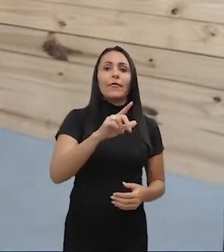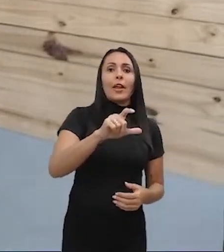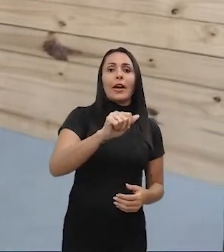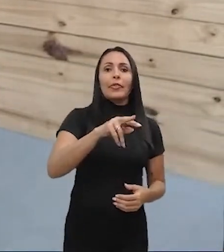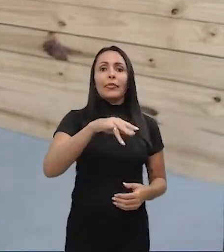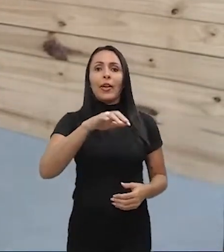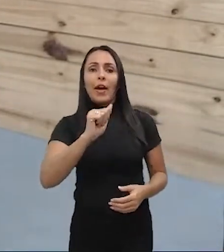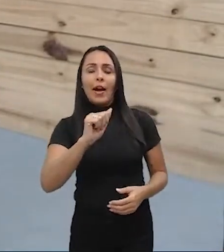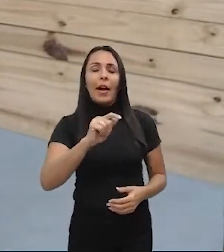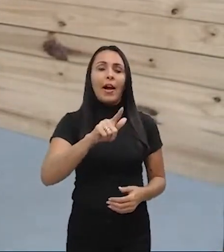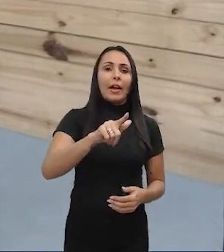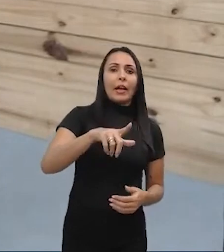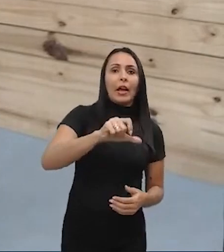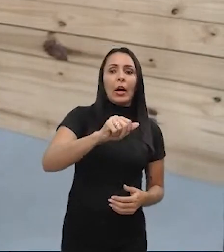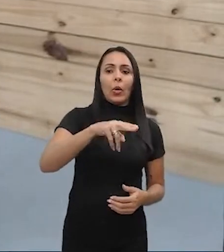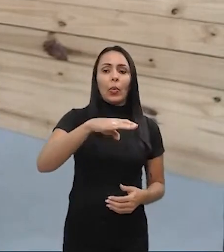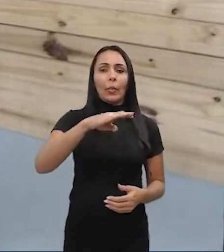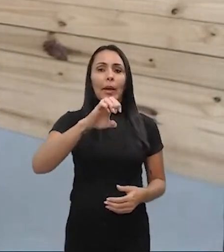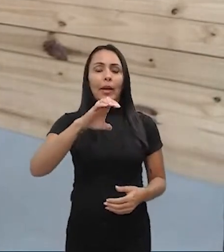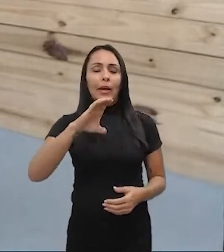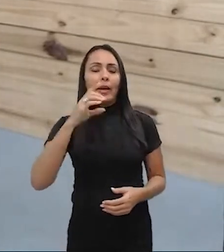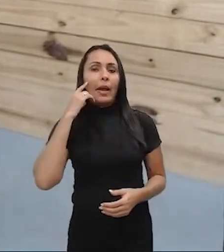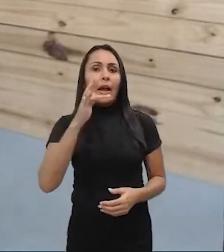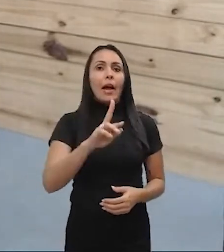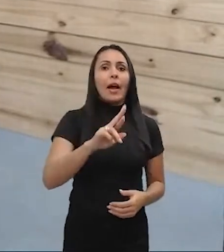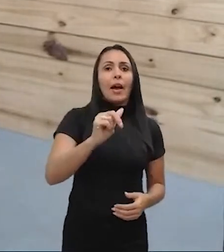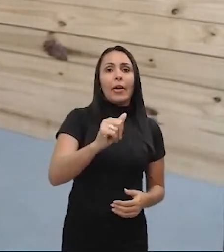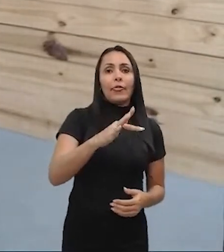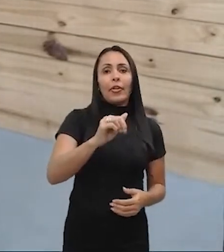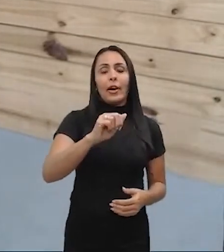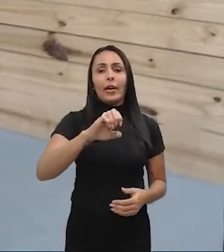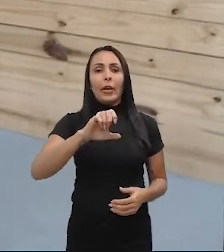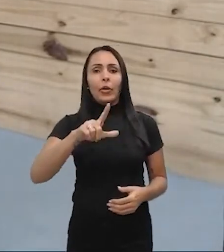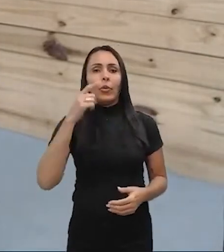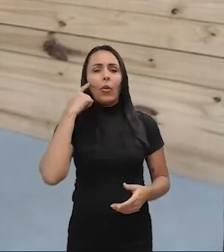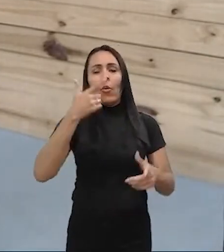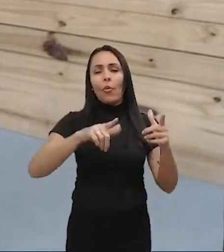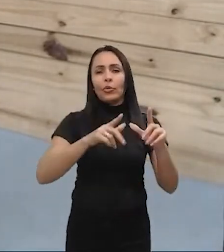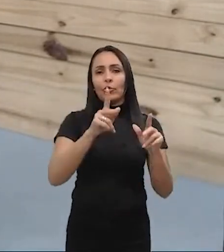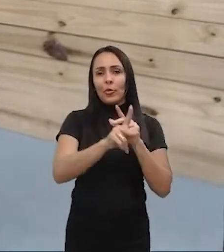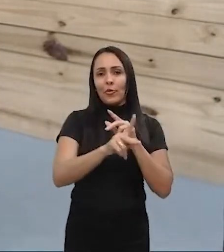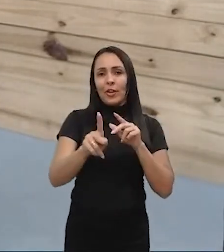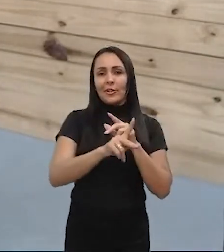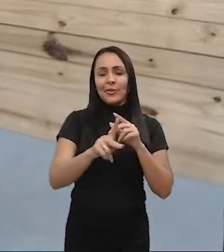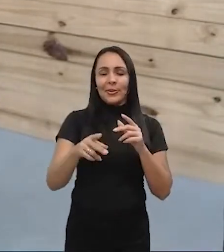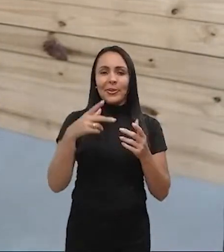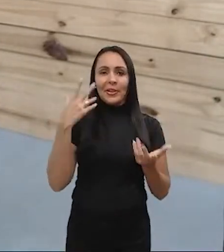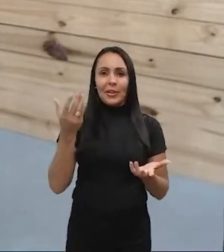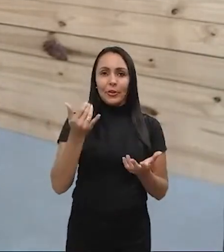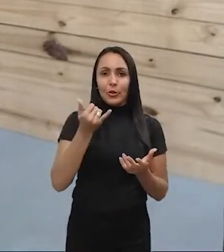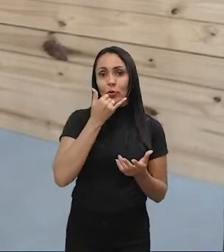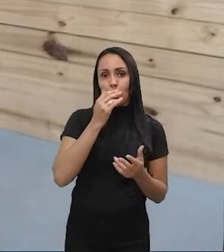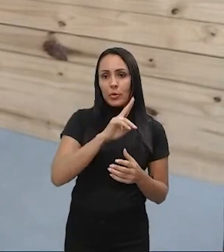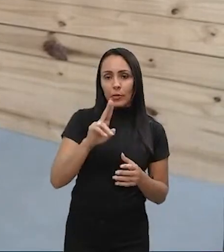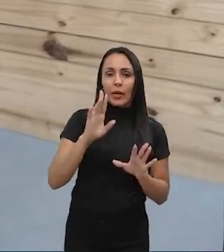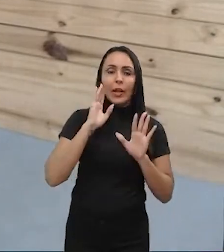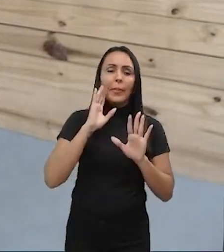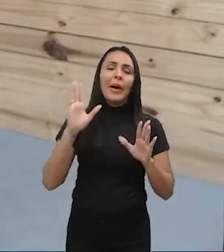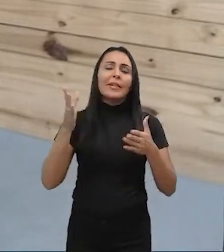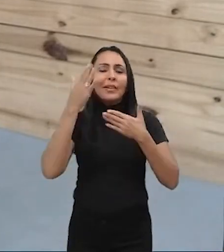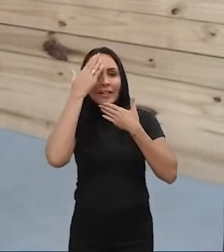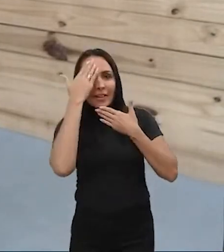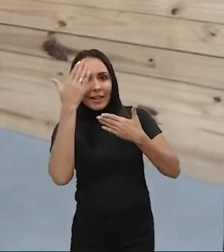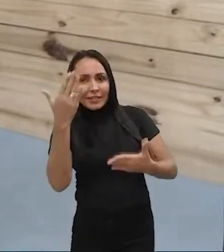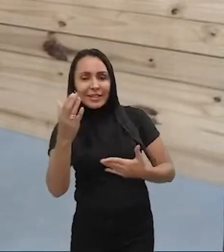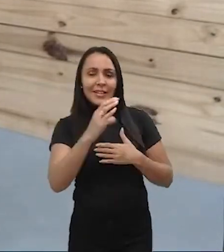Flávia, Glauber, Rafael e outros que agora me perdoe se eu não disse o nome. Mas eu quero